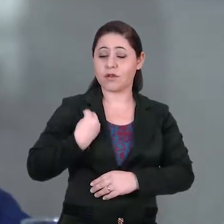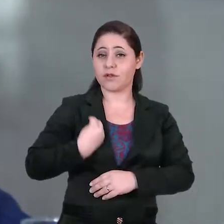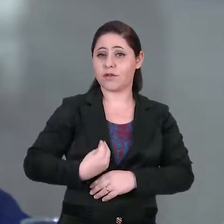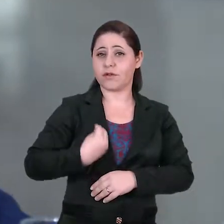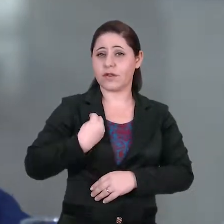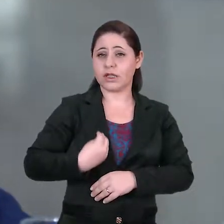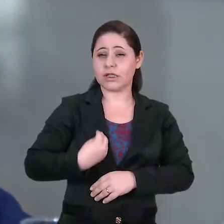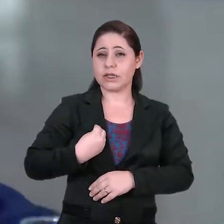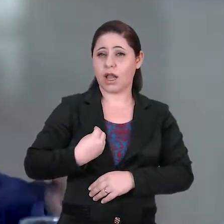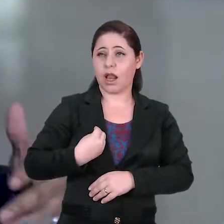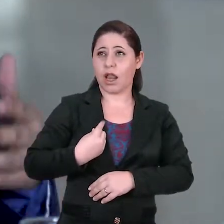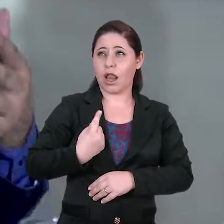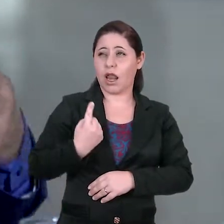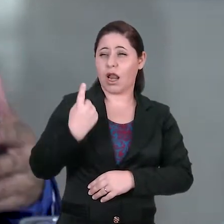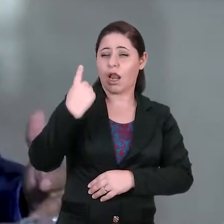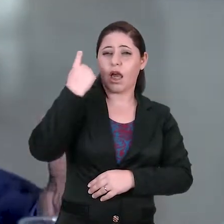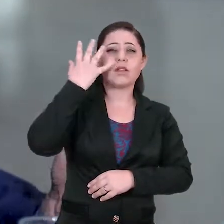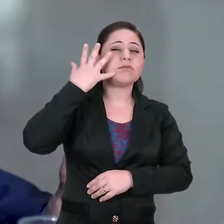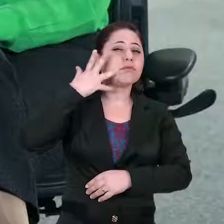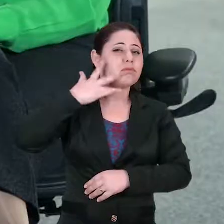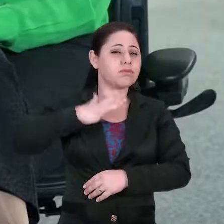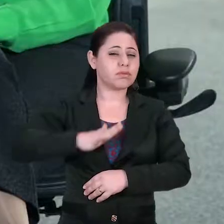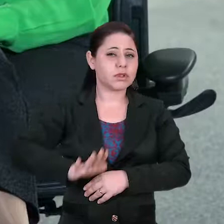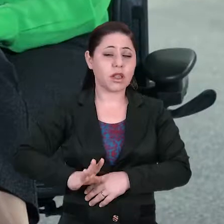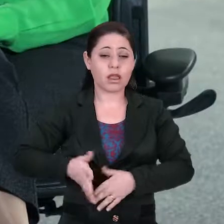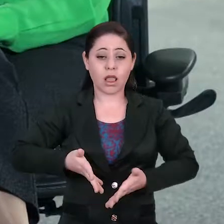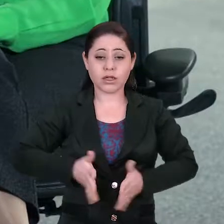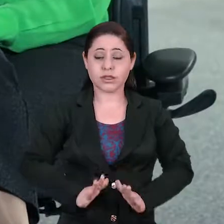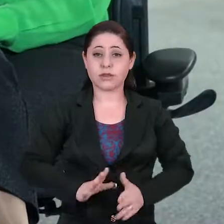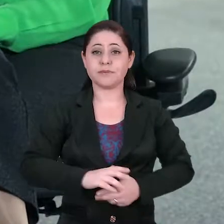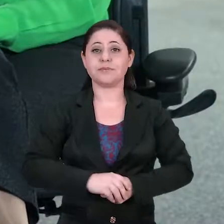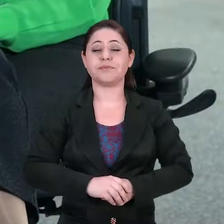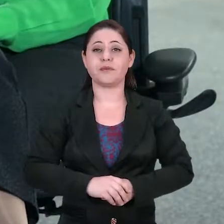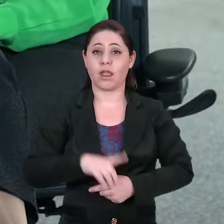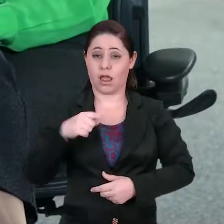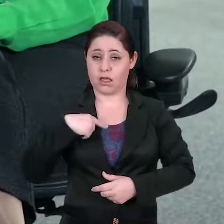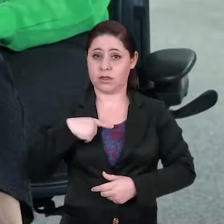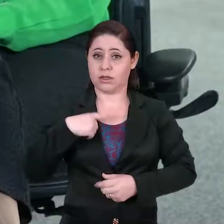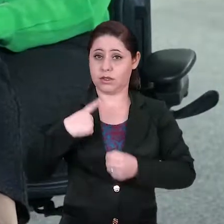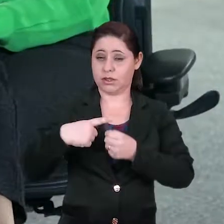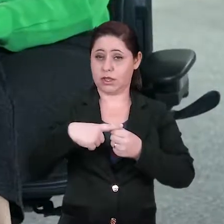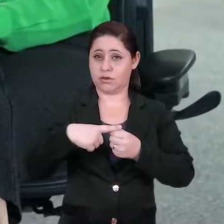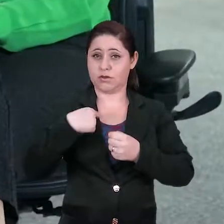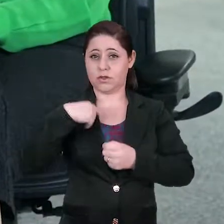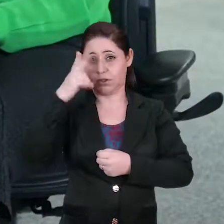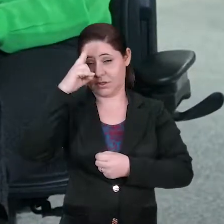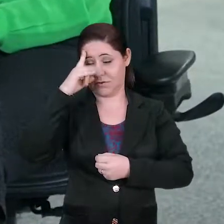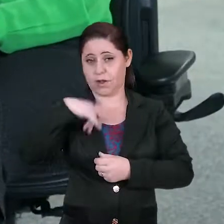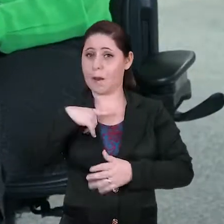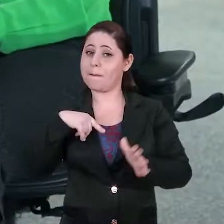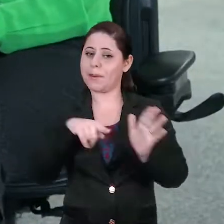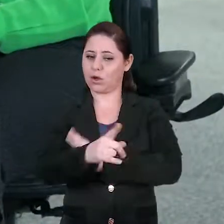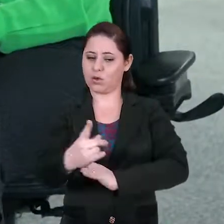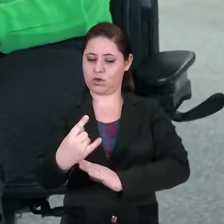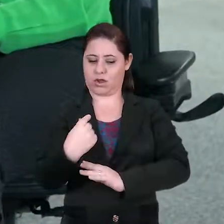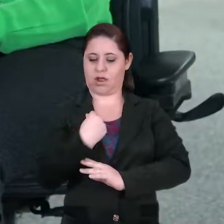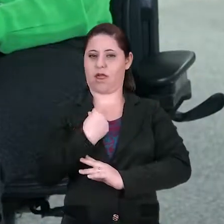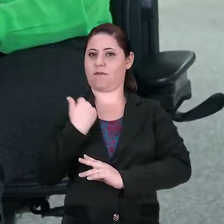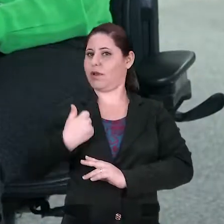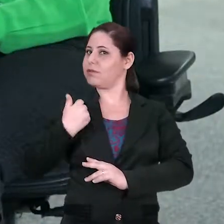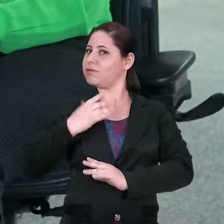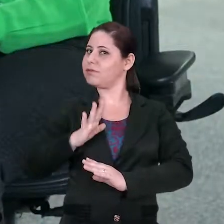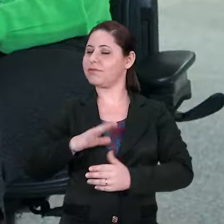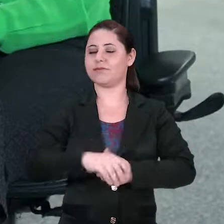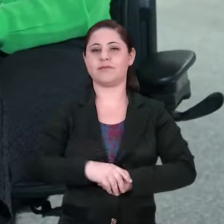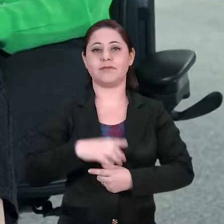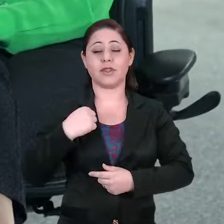dela, né? Vamos lá na infância dela. A senhora nasceu em Bela Vista, Nasci em Bela Vista. Não sei se você vai perguntar a minha idade,